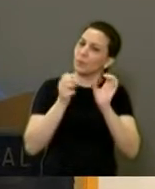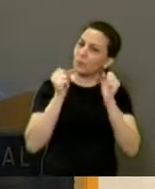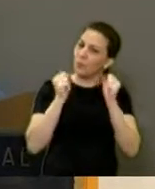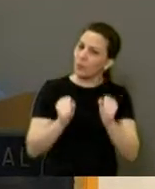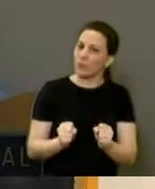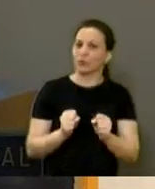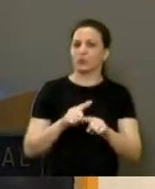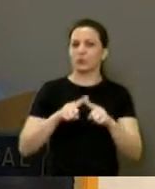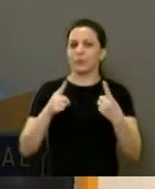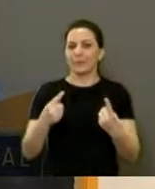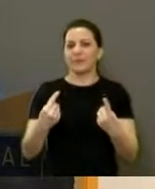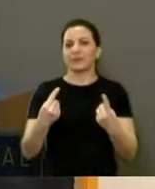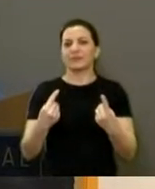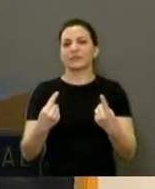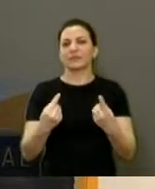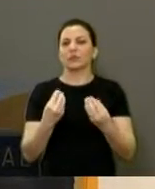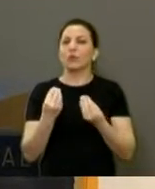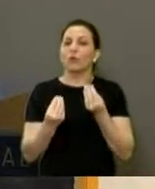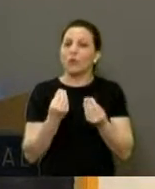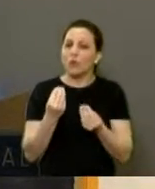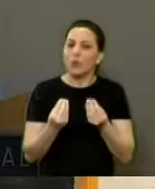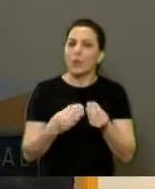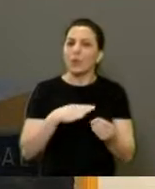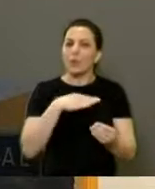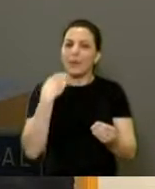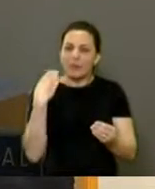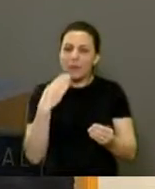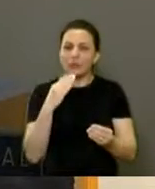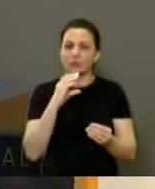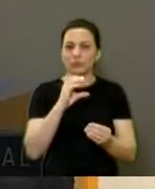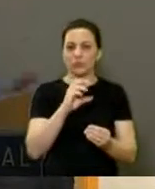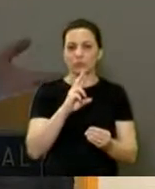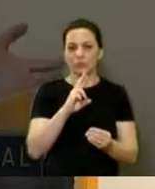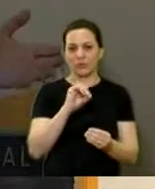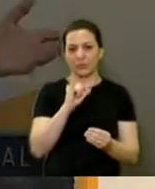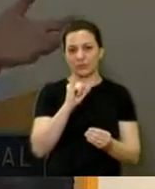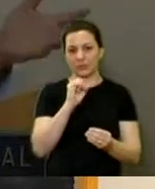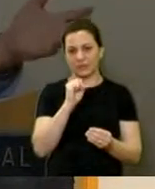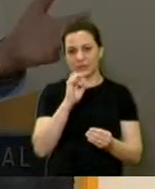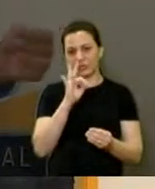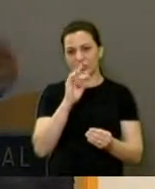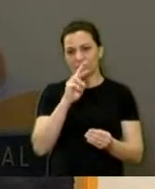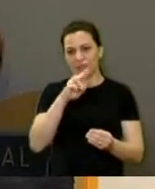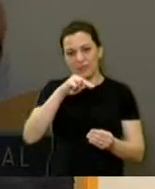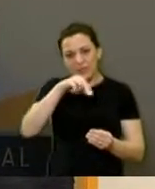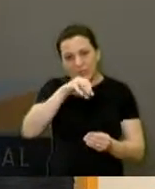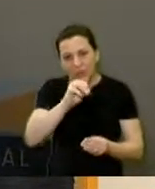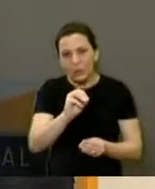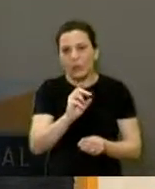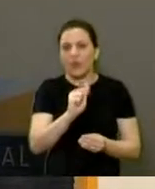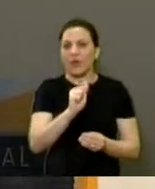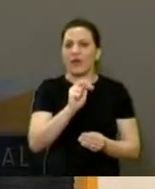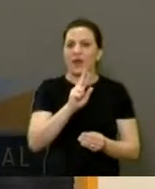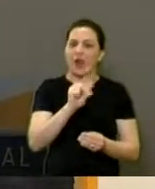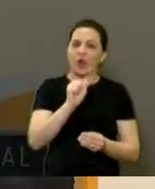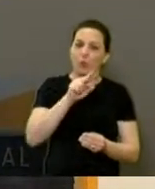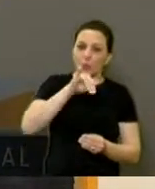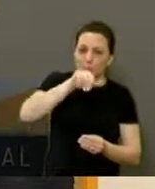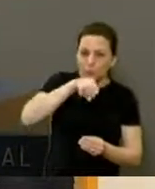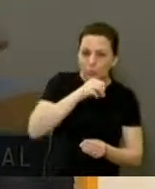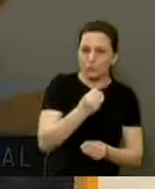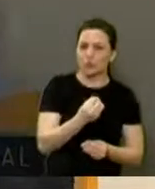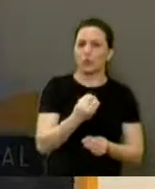Eu acho que isso aí é como na morte do Cristiano, o nego lá mostrar a autópsia do cara. Eu acho que tem coisas que são de extremo mau